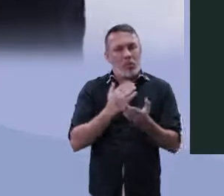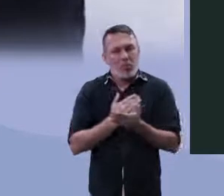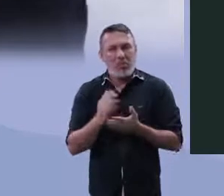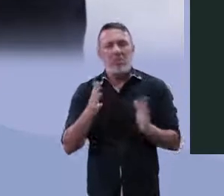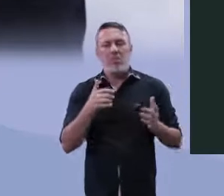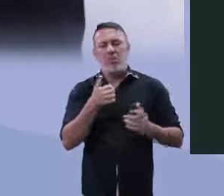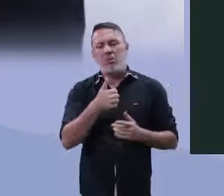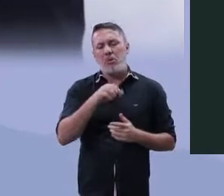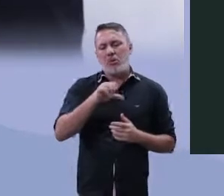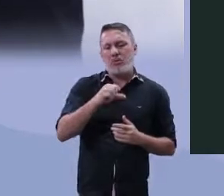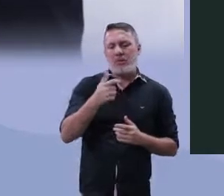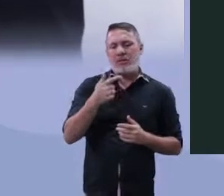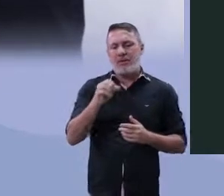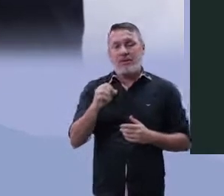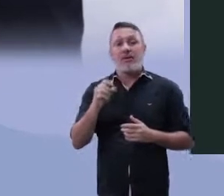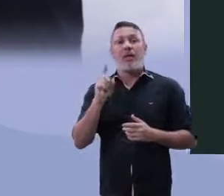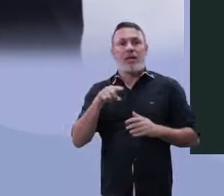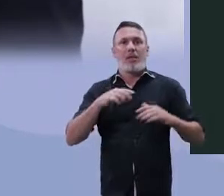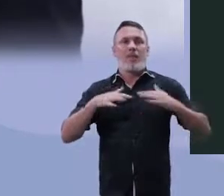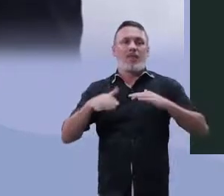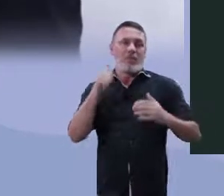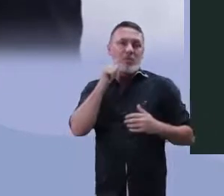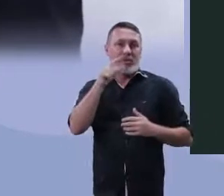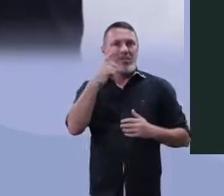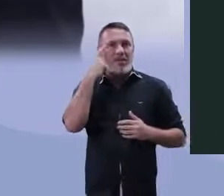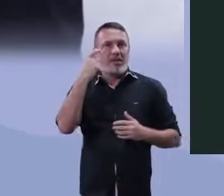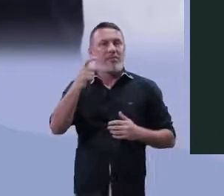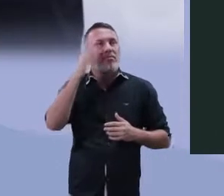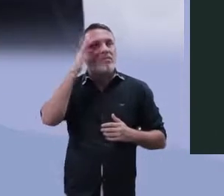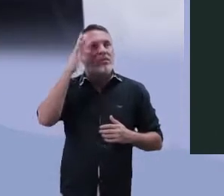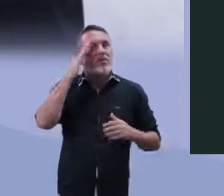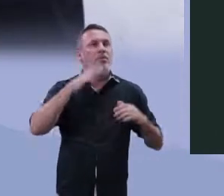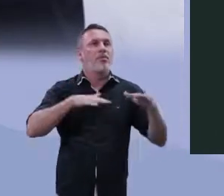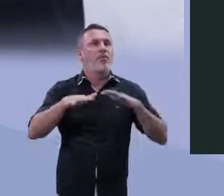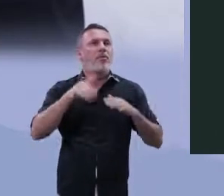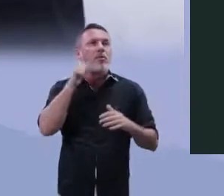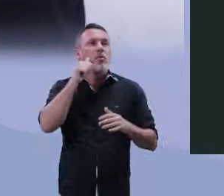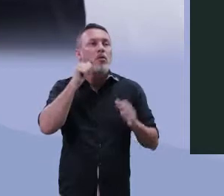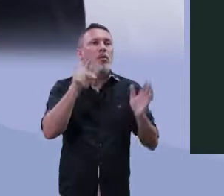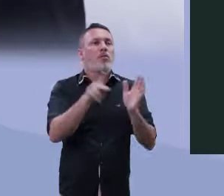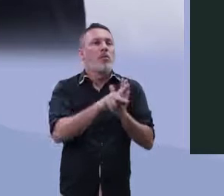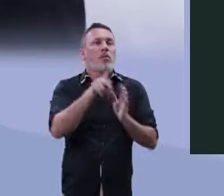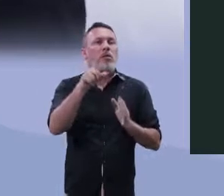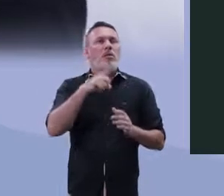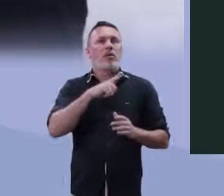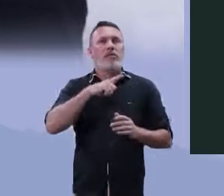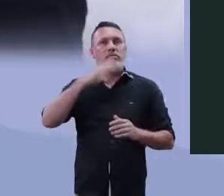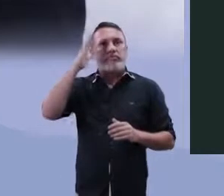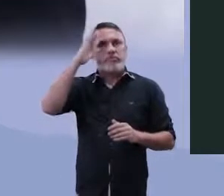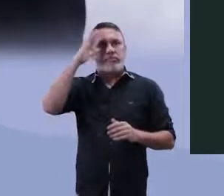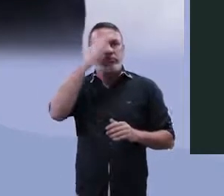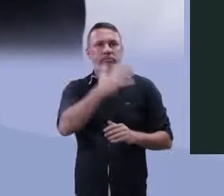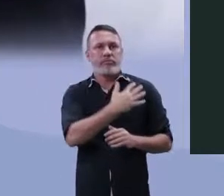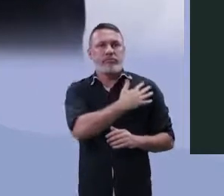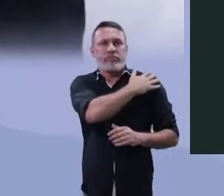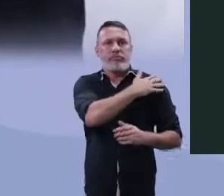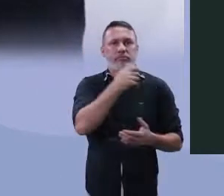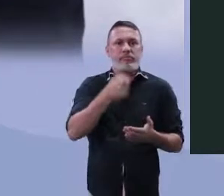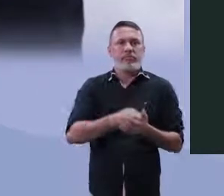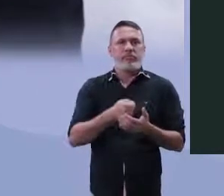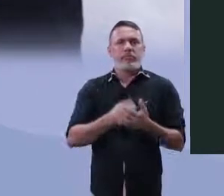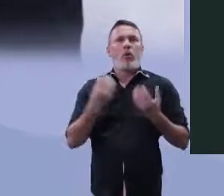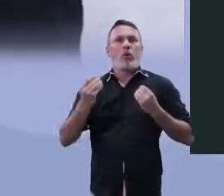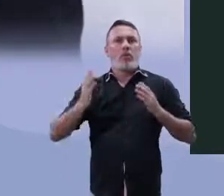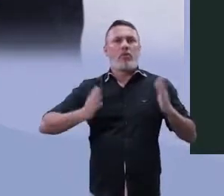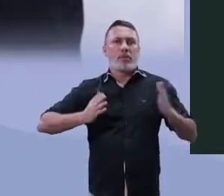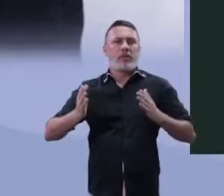né, assim, nos anos 70. Interessante isso, né, você pensar o movimento feminista durante a ditadura militar. Então,